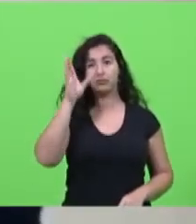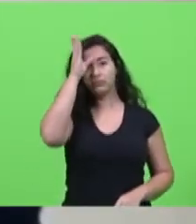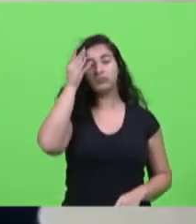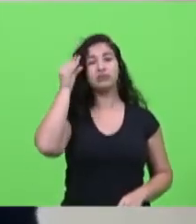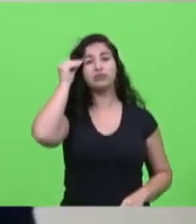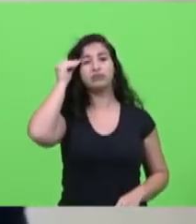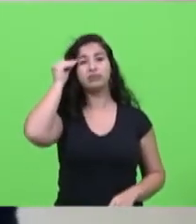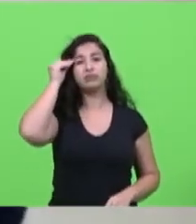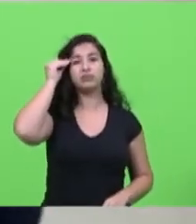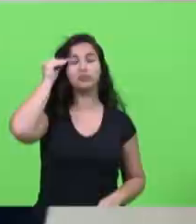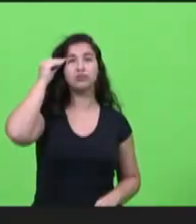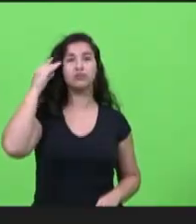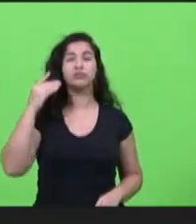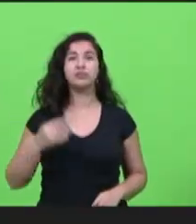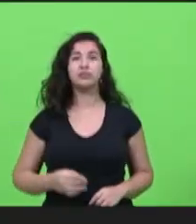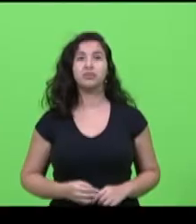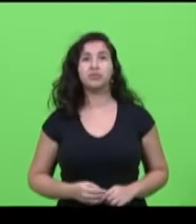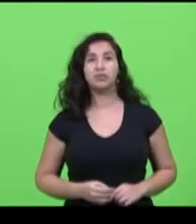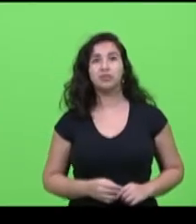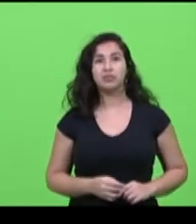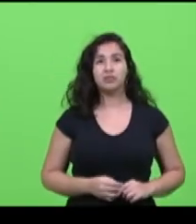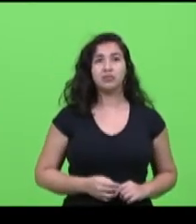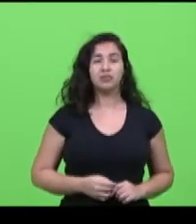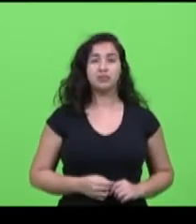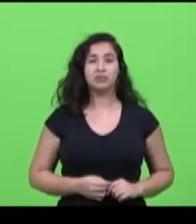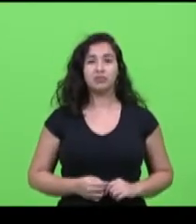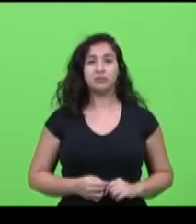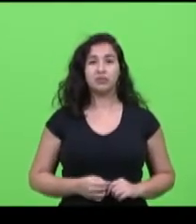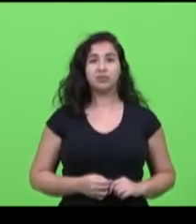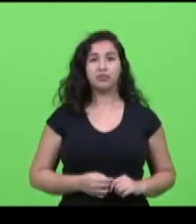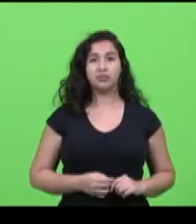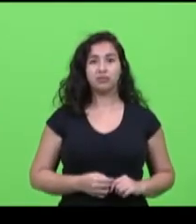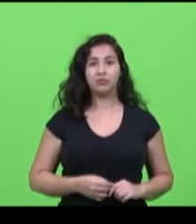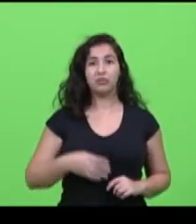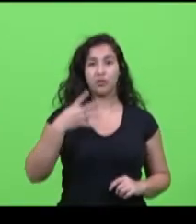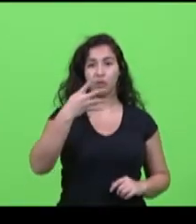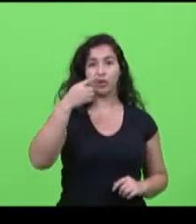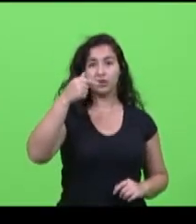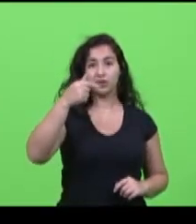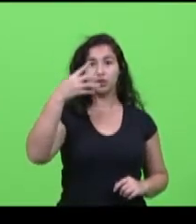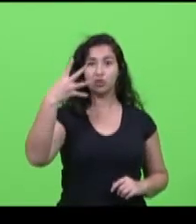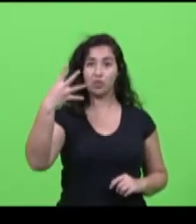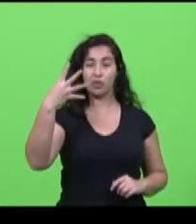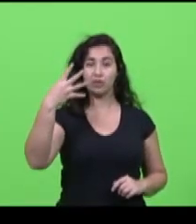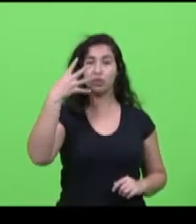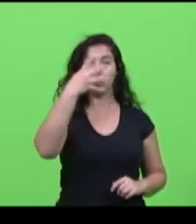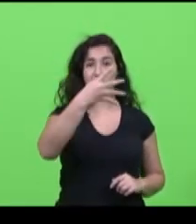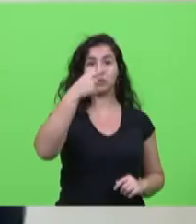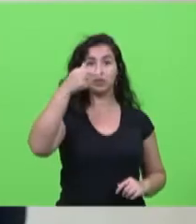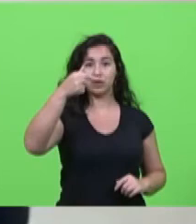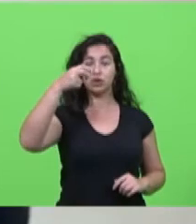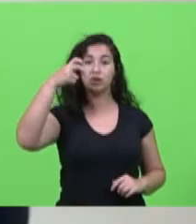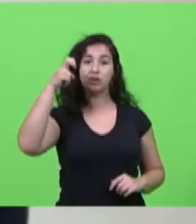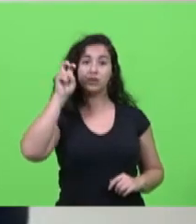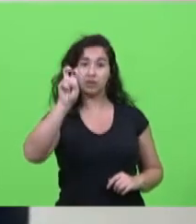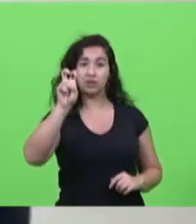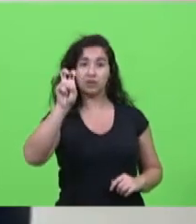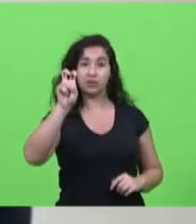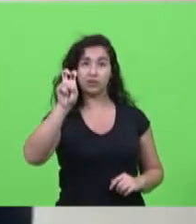Carminati, pela acolhida. Pela ordem, presidente. A 474 e 475. Pela